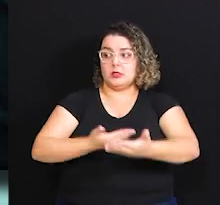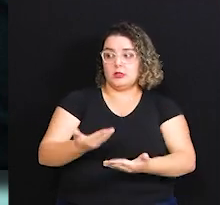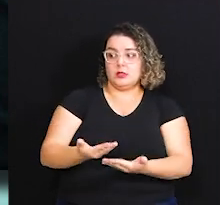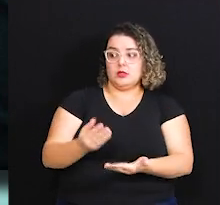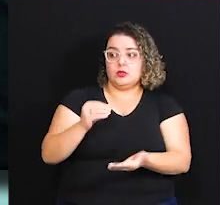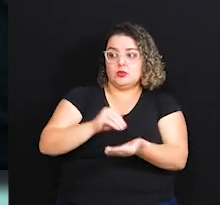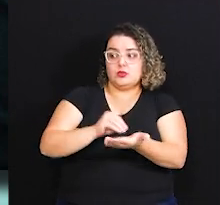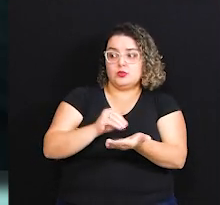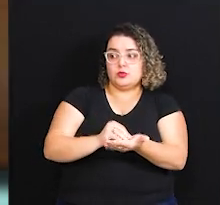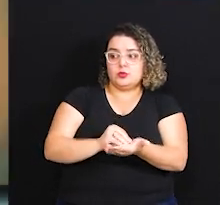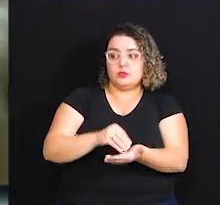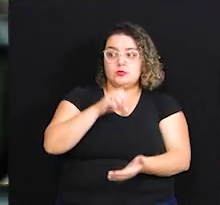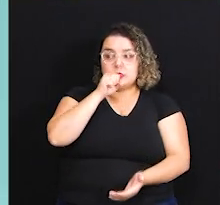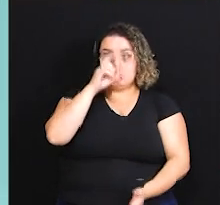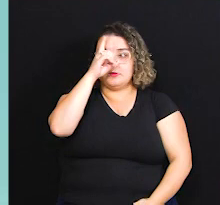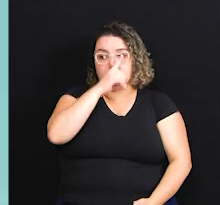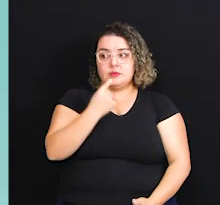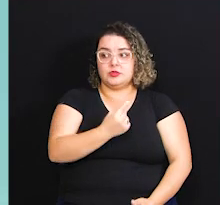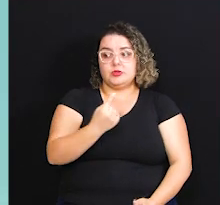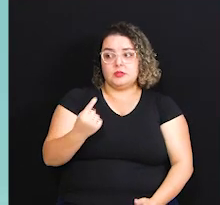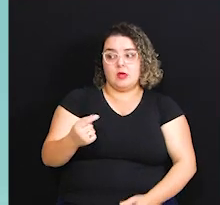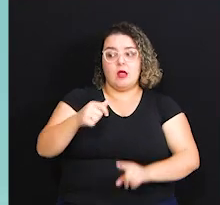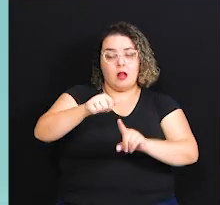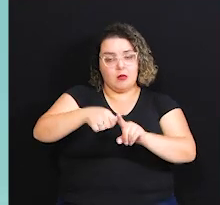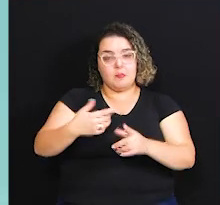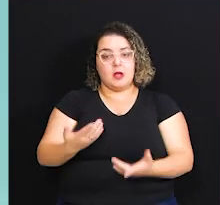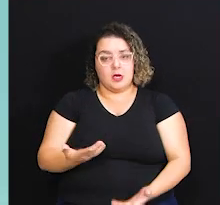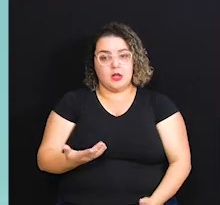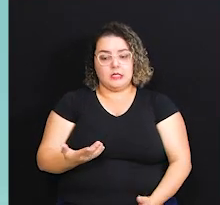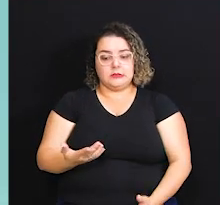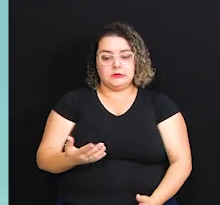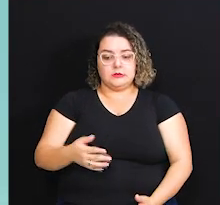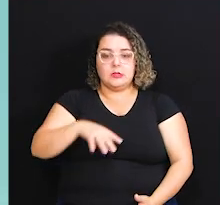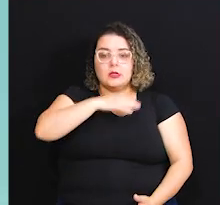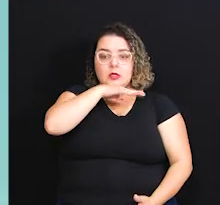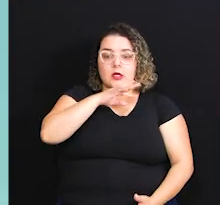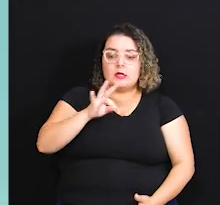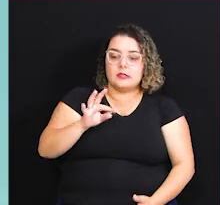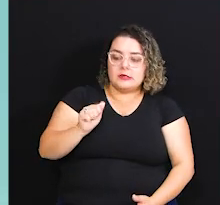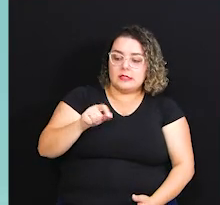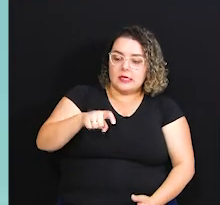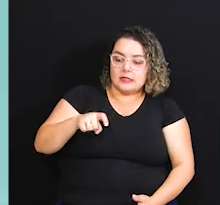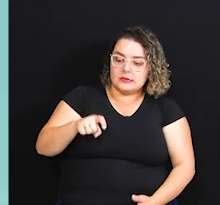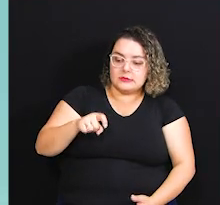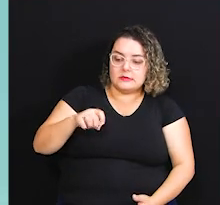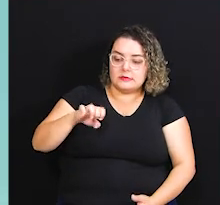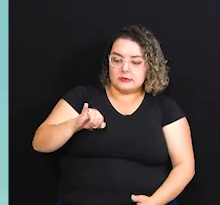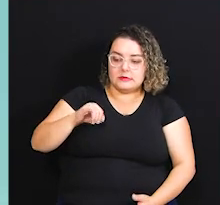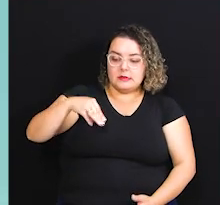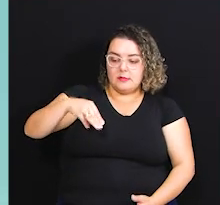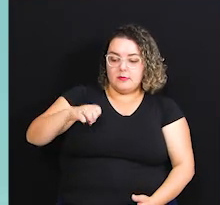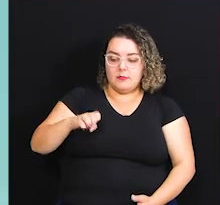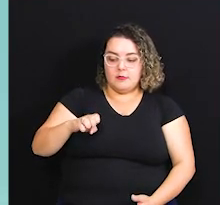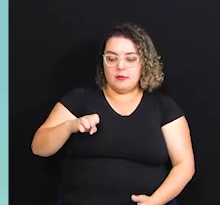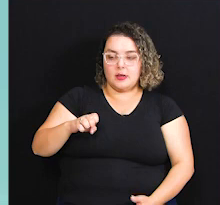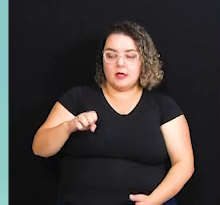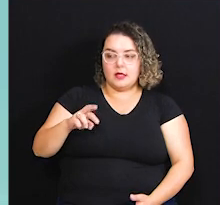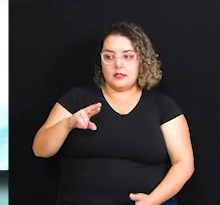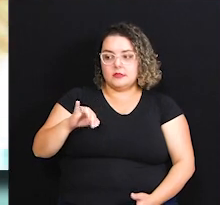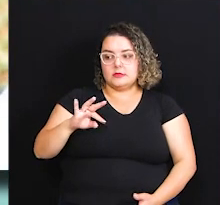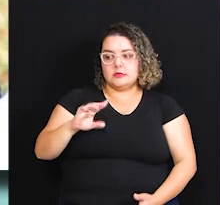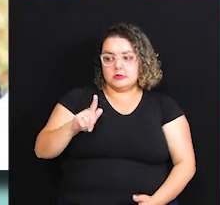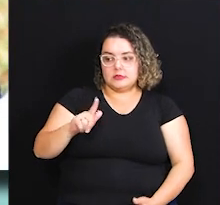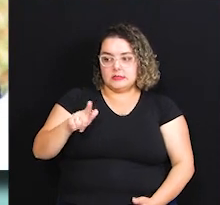final de semana de cada mês. Nós trazemos animais taxidermizados do museu, alguns animais dóceis do nosso